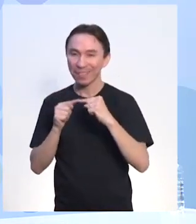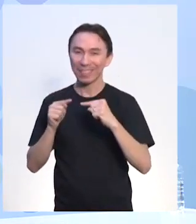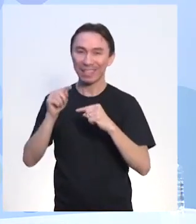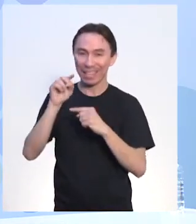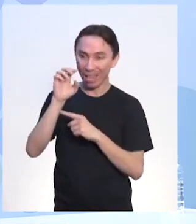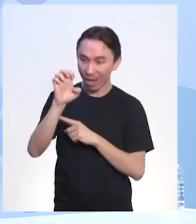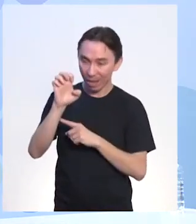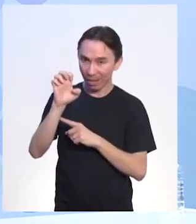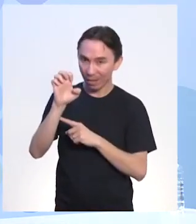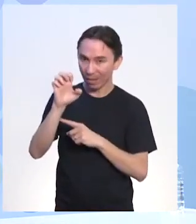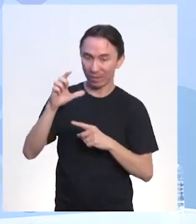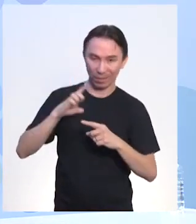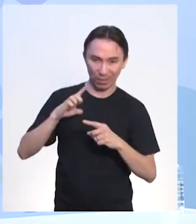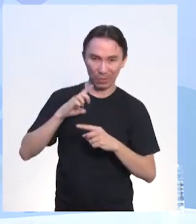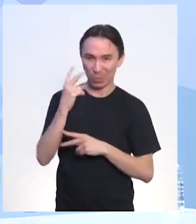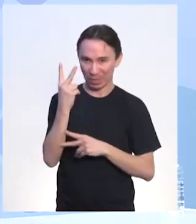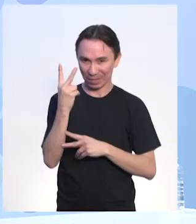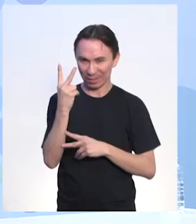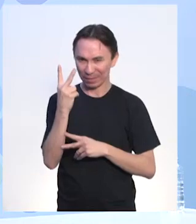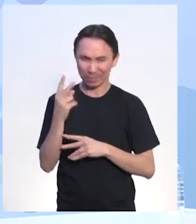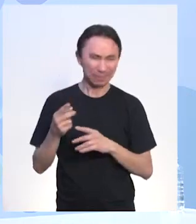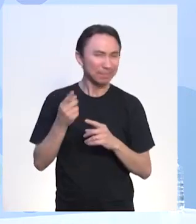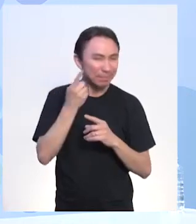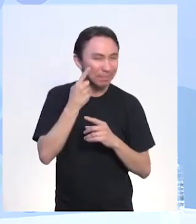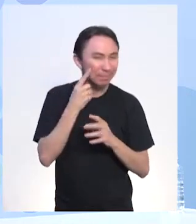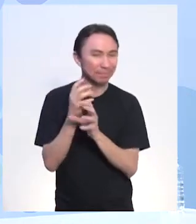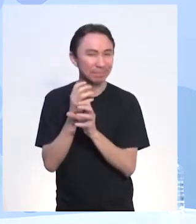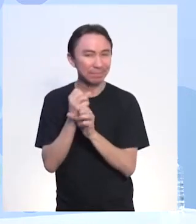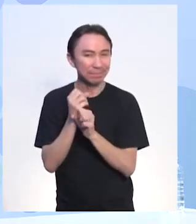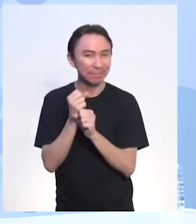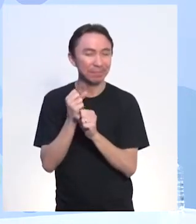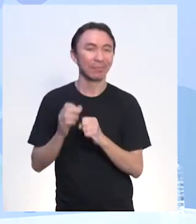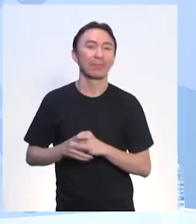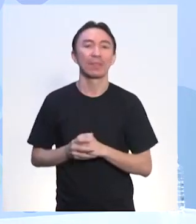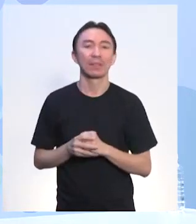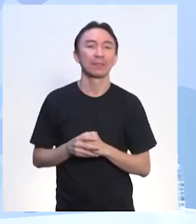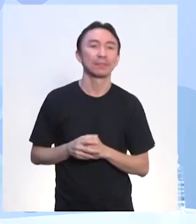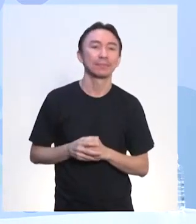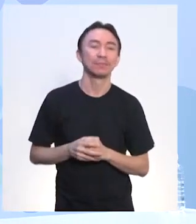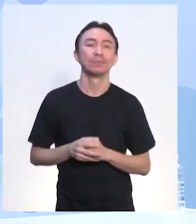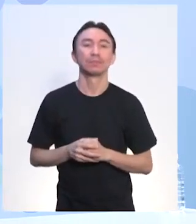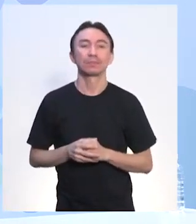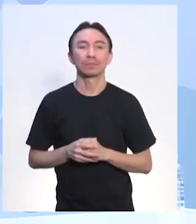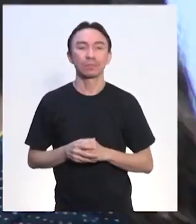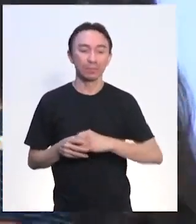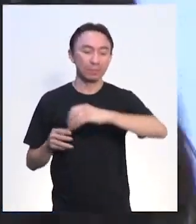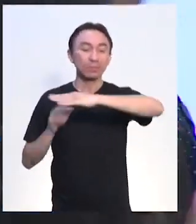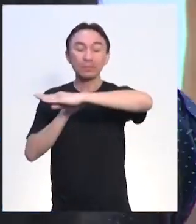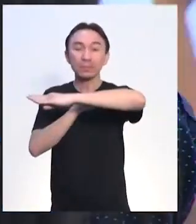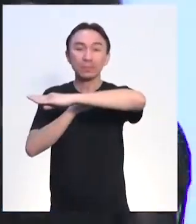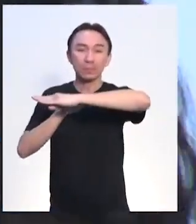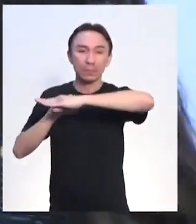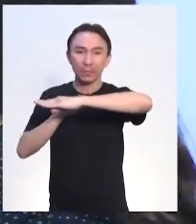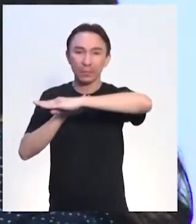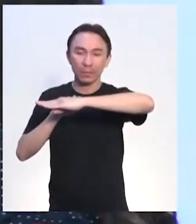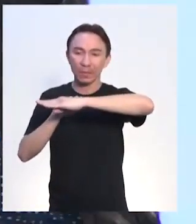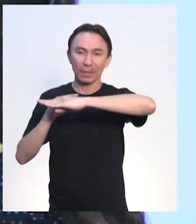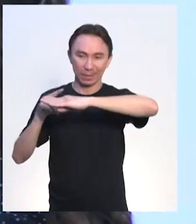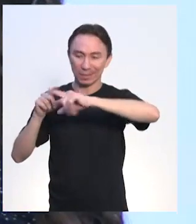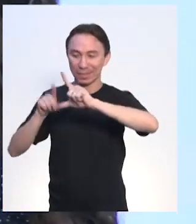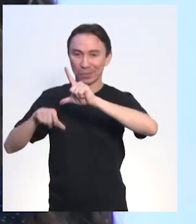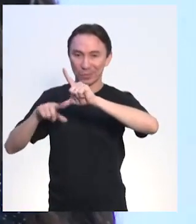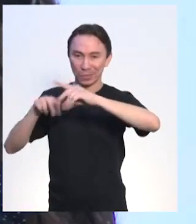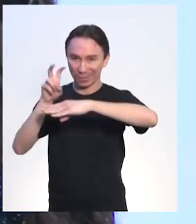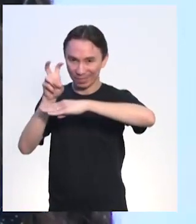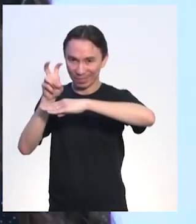repete 2 vezes. Vamos, então, na continha? Então, vem aqui comigo. Em cima, 5 letras, então